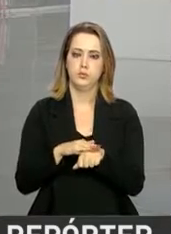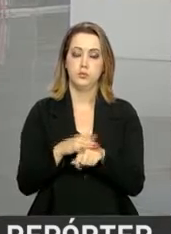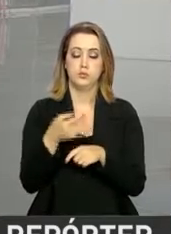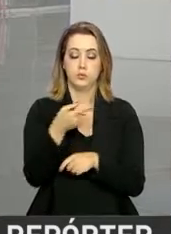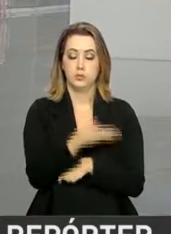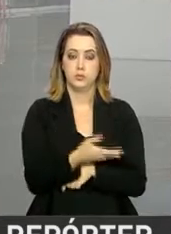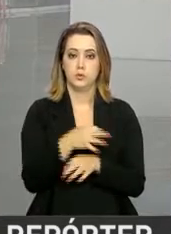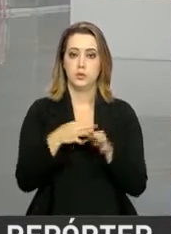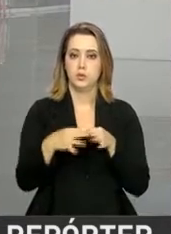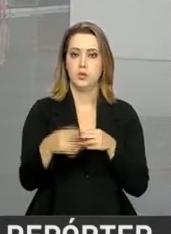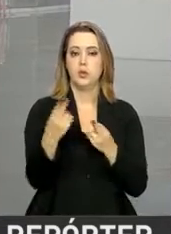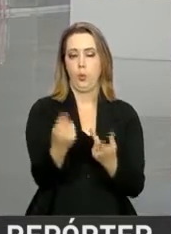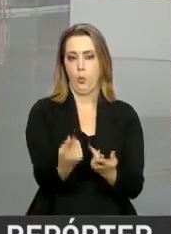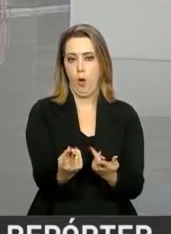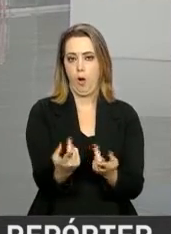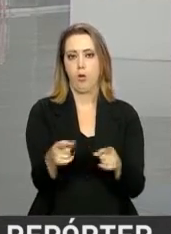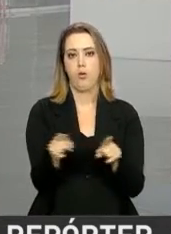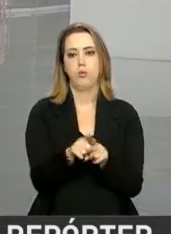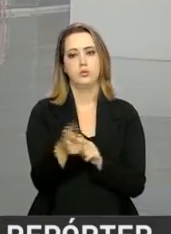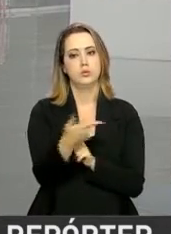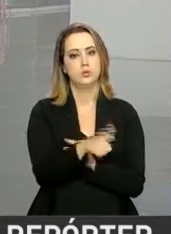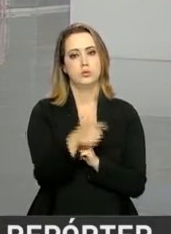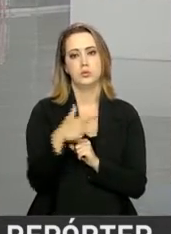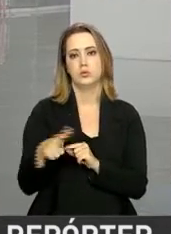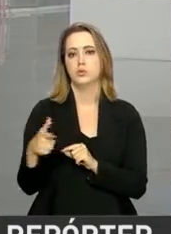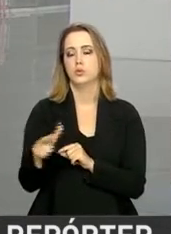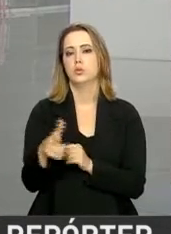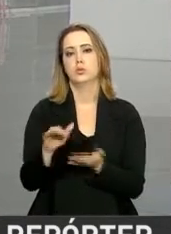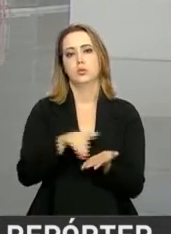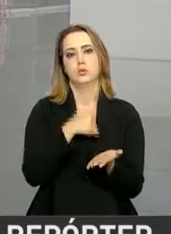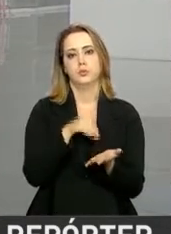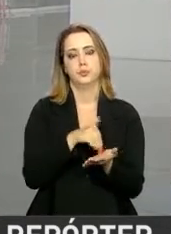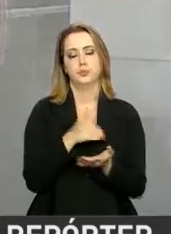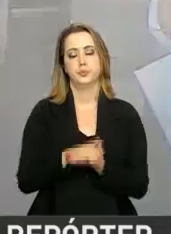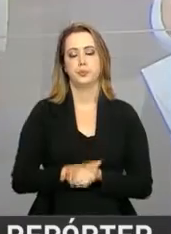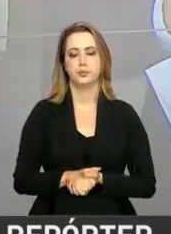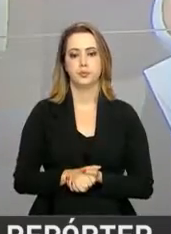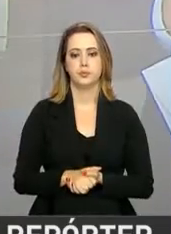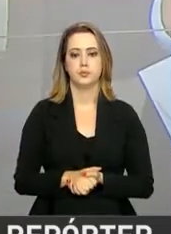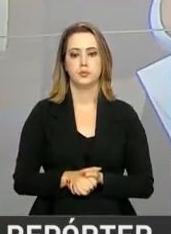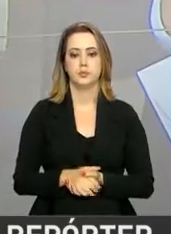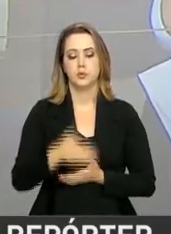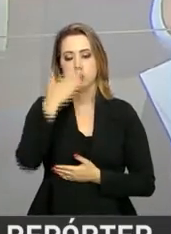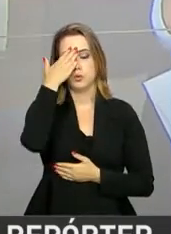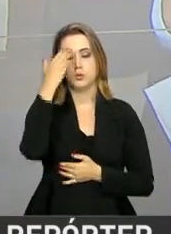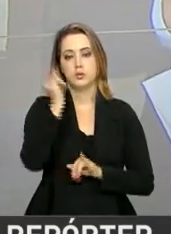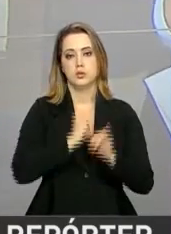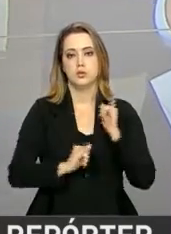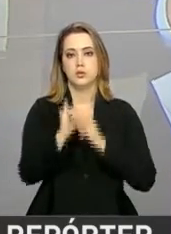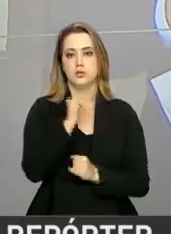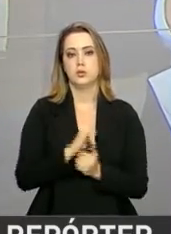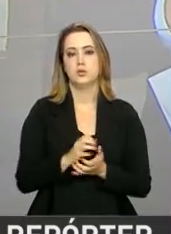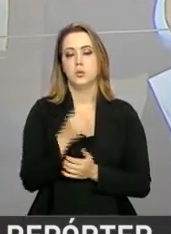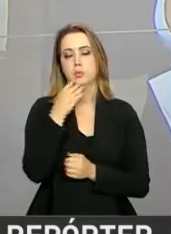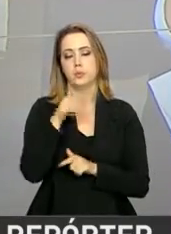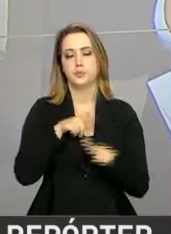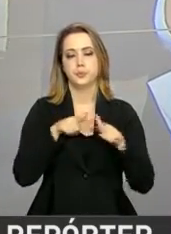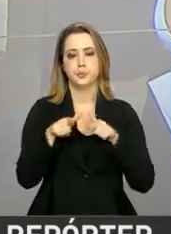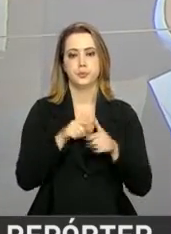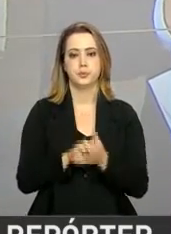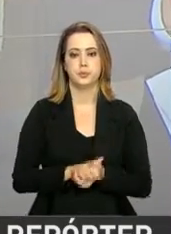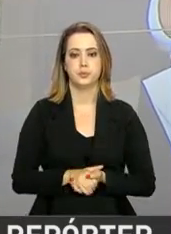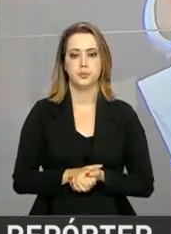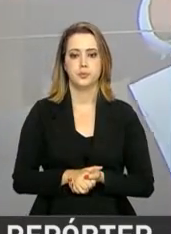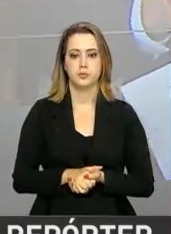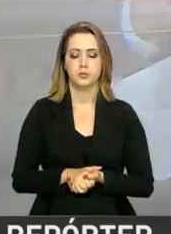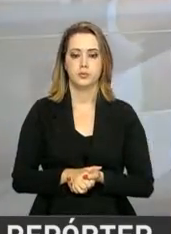eles as regras são as mesmas dos demais candidatos zé luis obrigado e pereira pelas informações bom trabalho para você